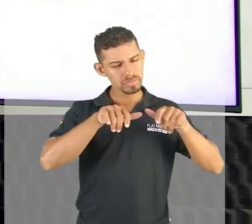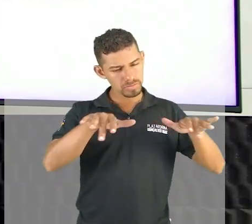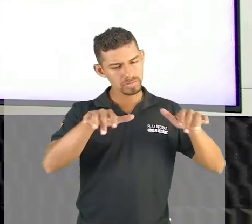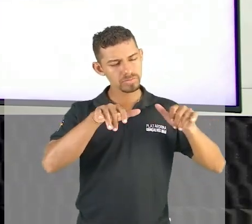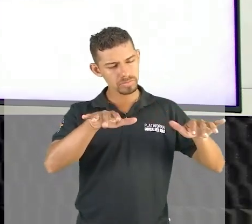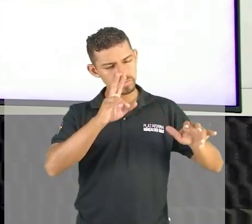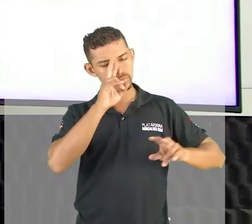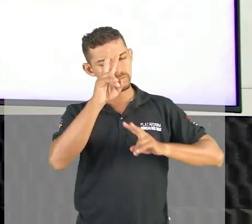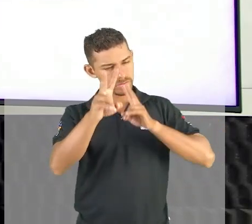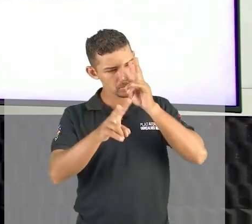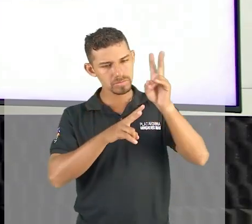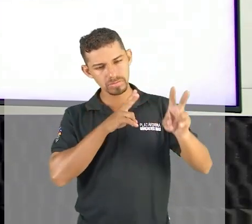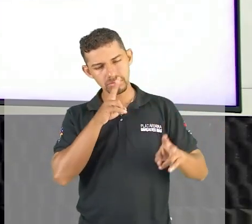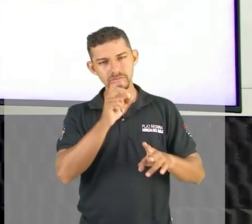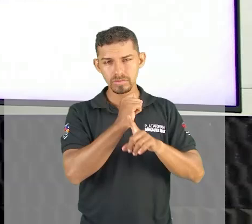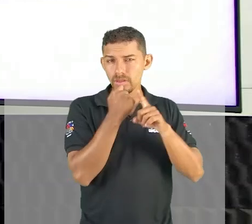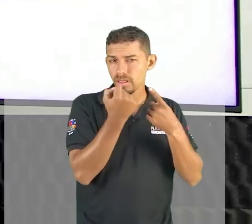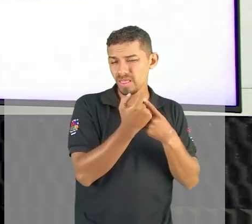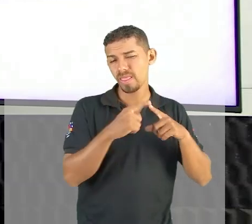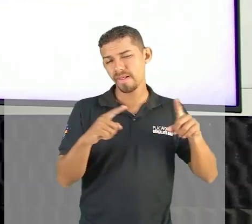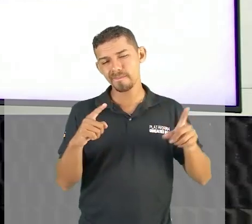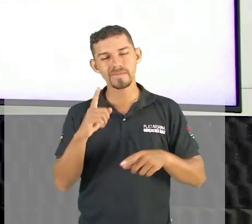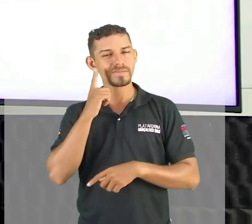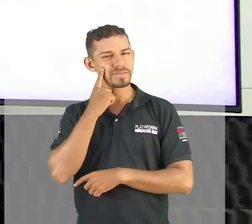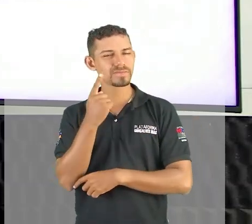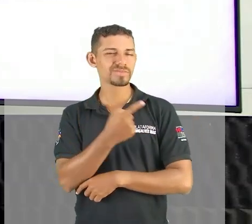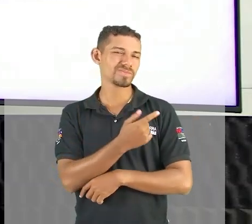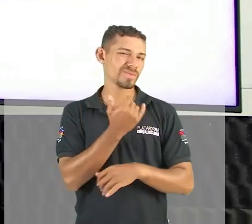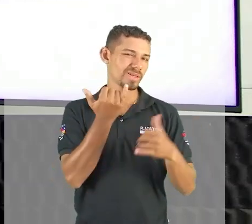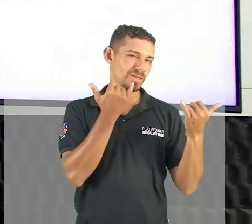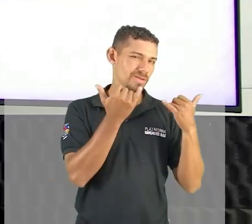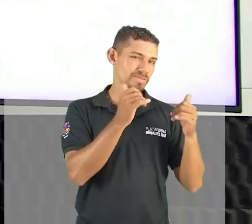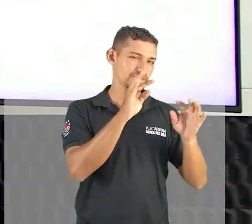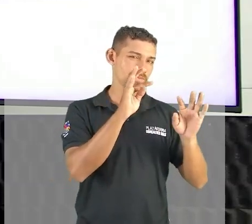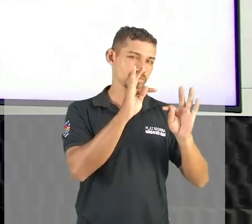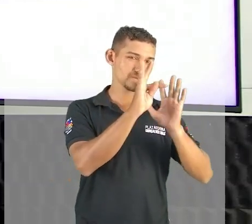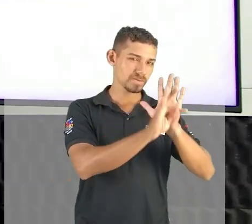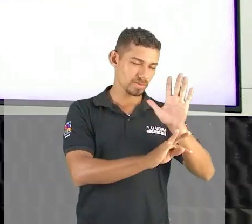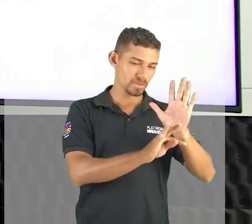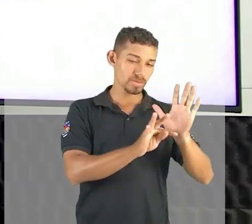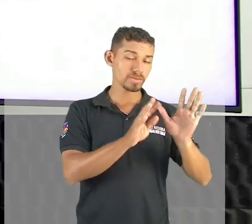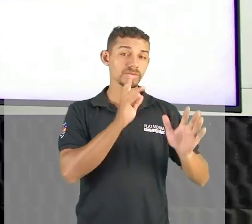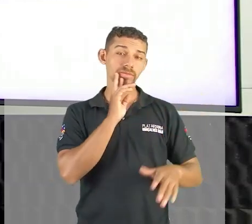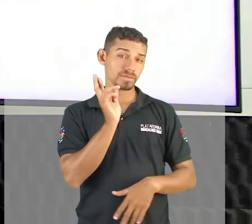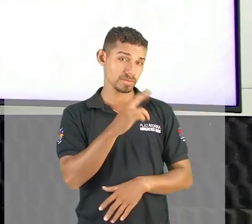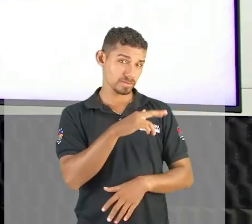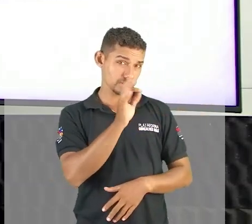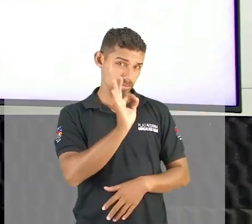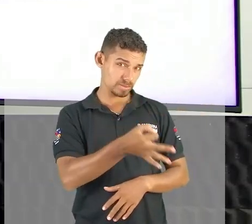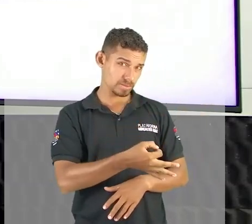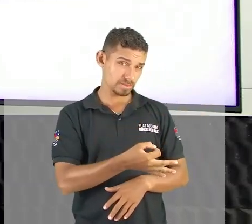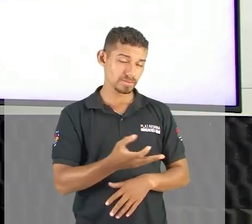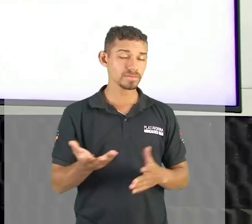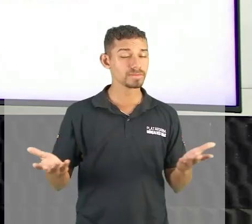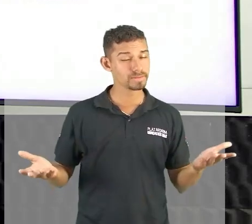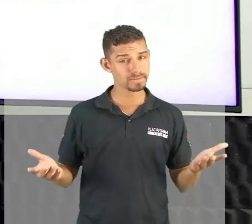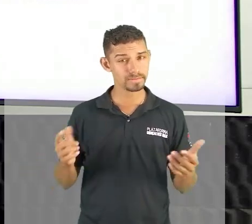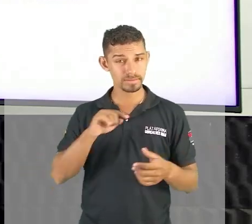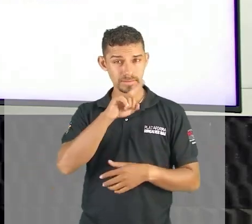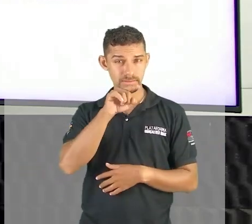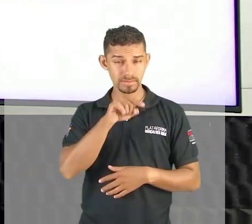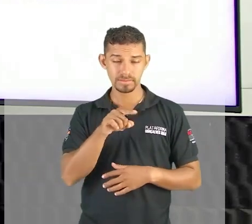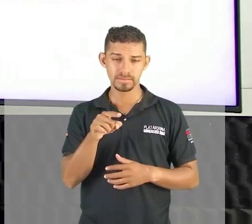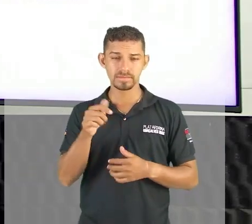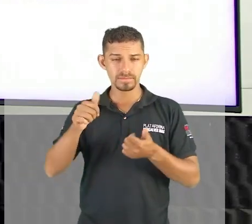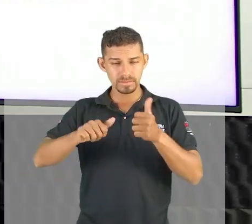forma potencial na sociedade e aí tem que olhar essa informação e voltar lá no texto Então será que seria esse o nosso gabarito Então a gente tem